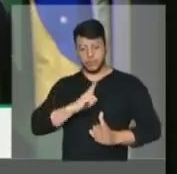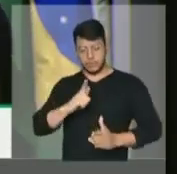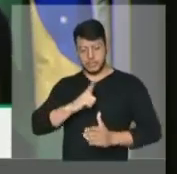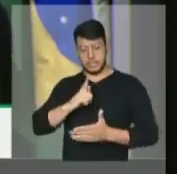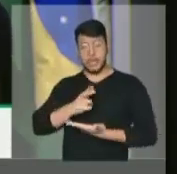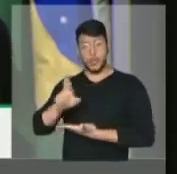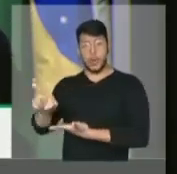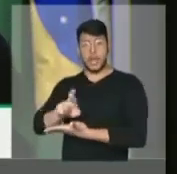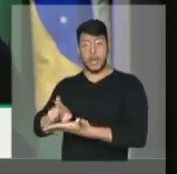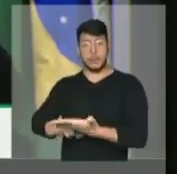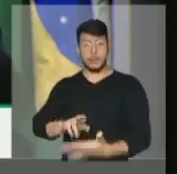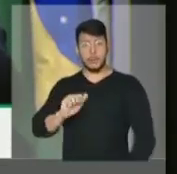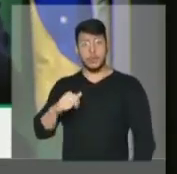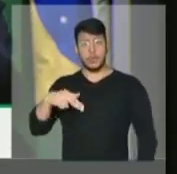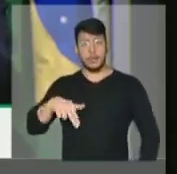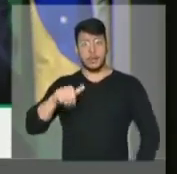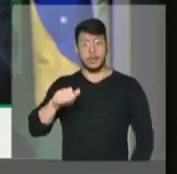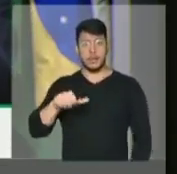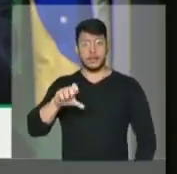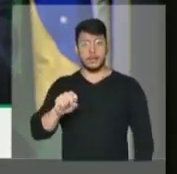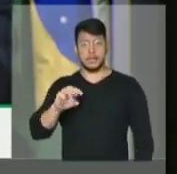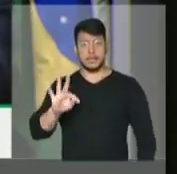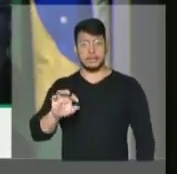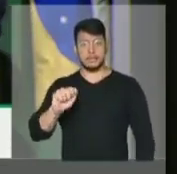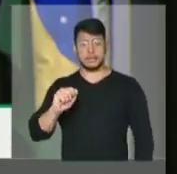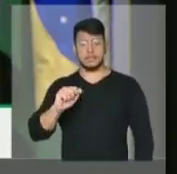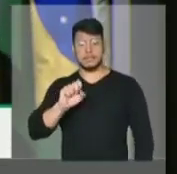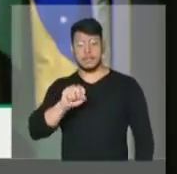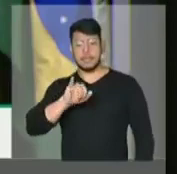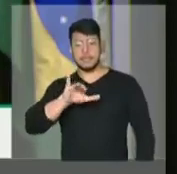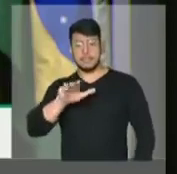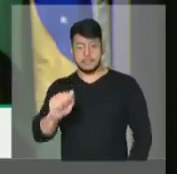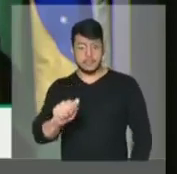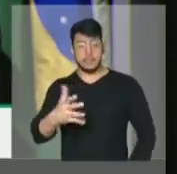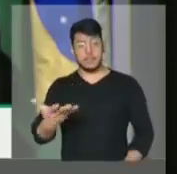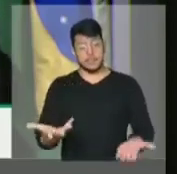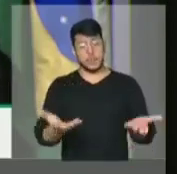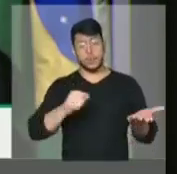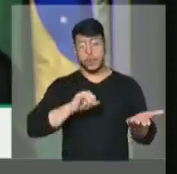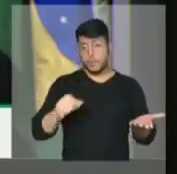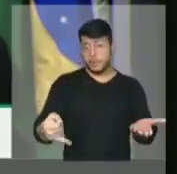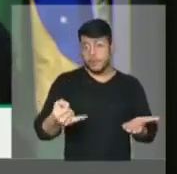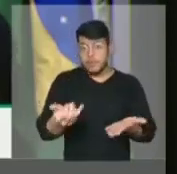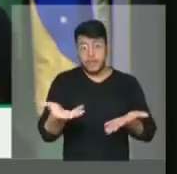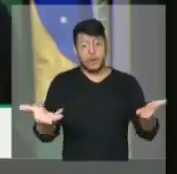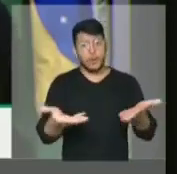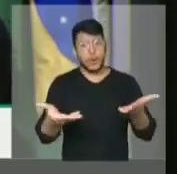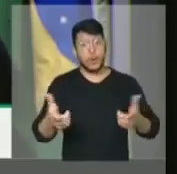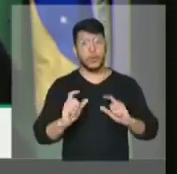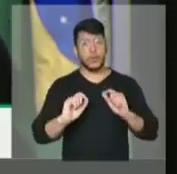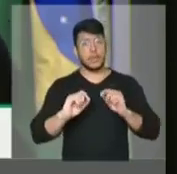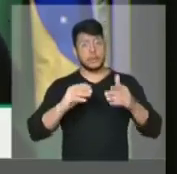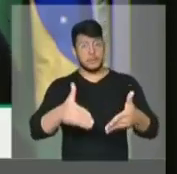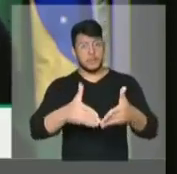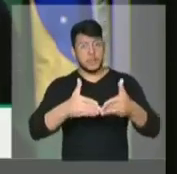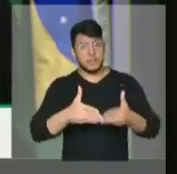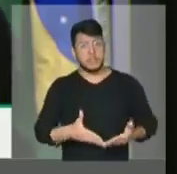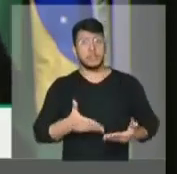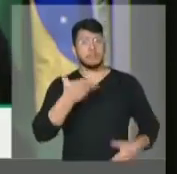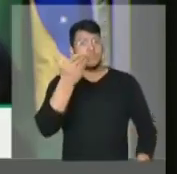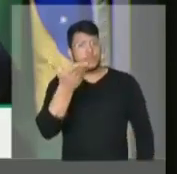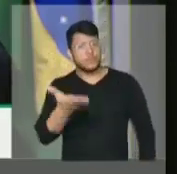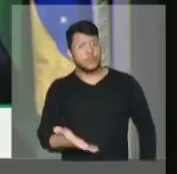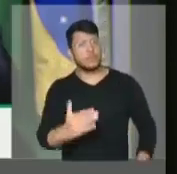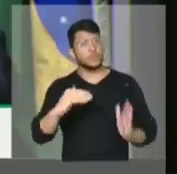do senador Anastasia, e que a gente aproveita essa ocasião para fazer um apelo para